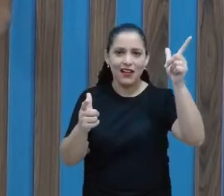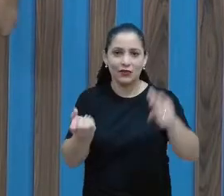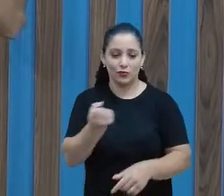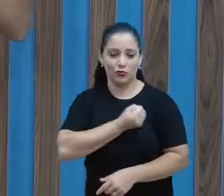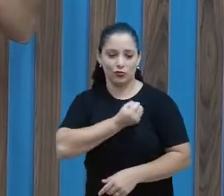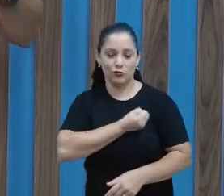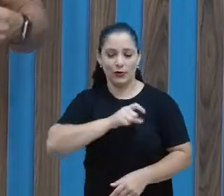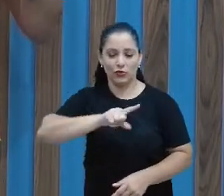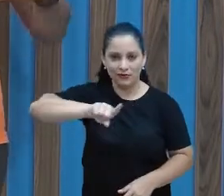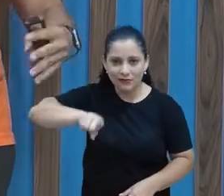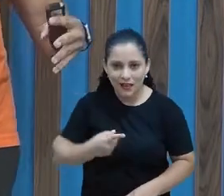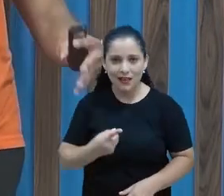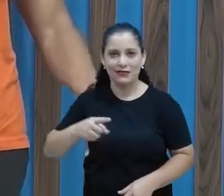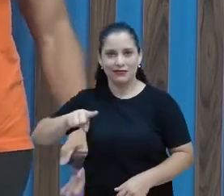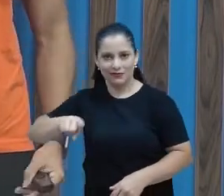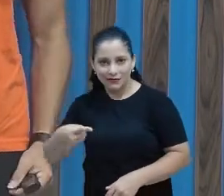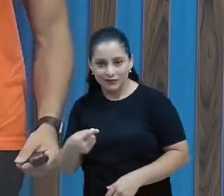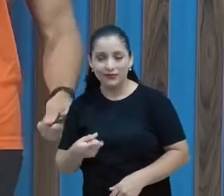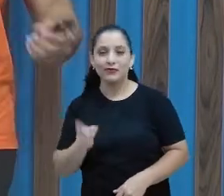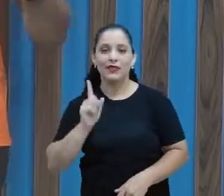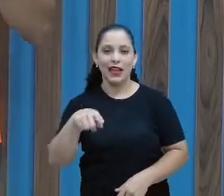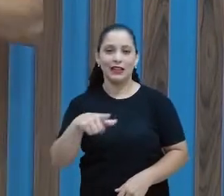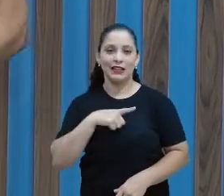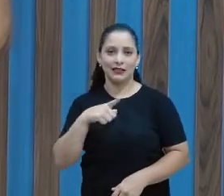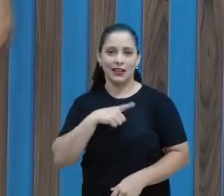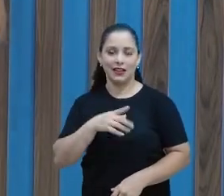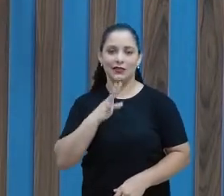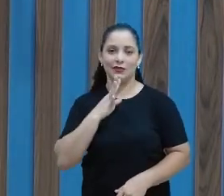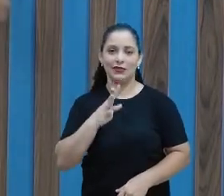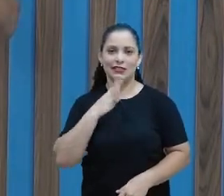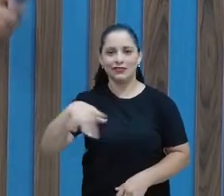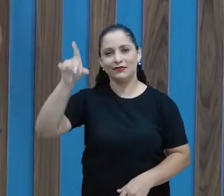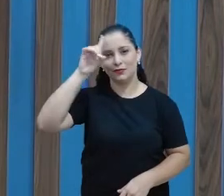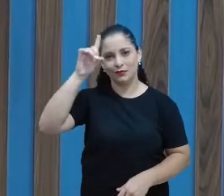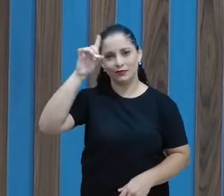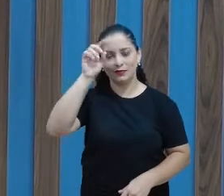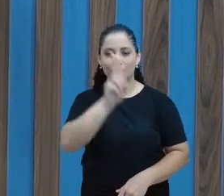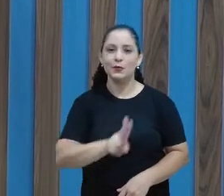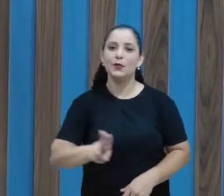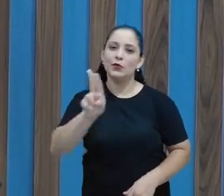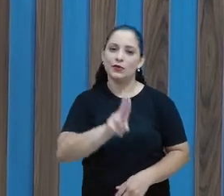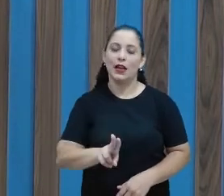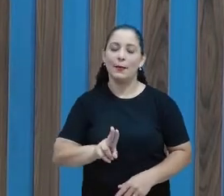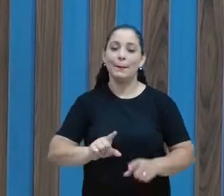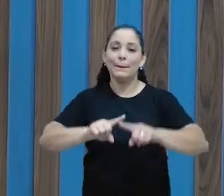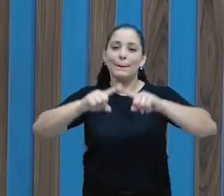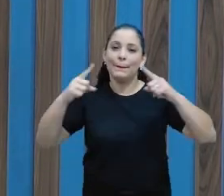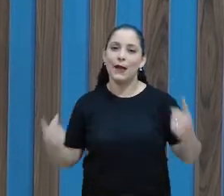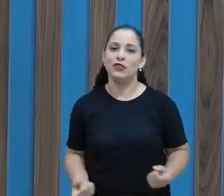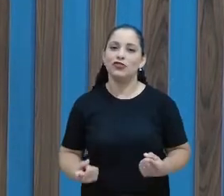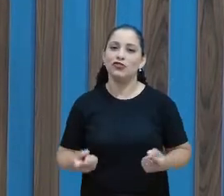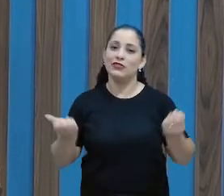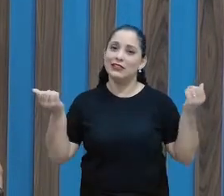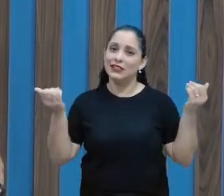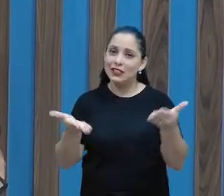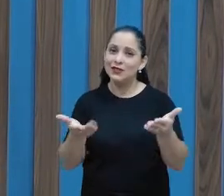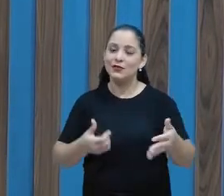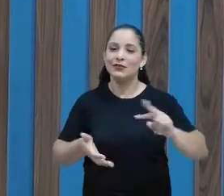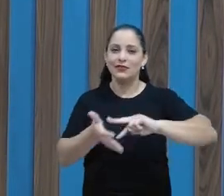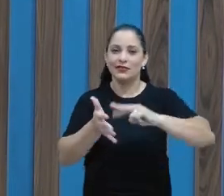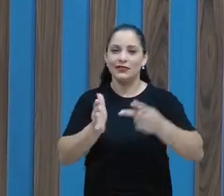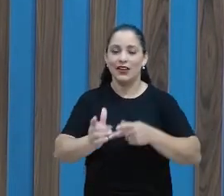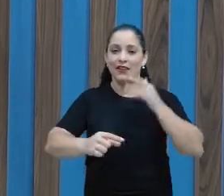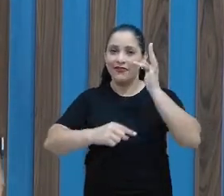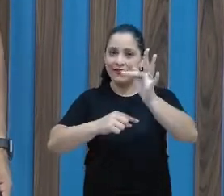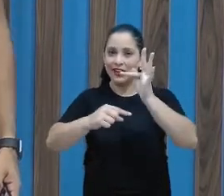estão presentes no nosso dia a dia. Mas lembre-se, tudo isso é nada mais, nada menos do que fração.